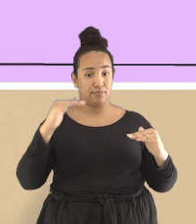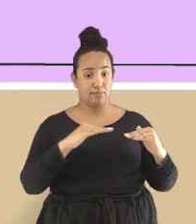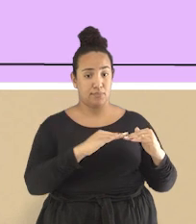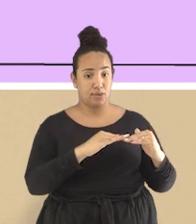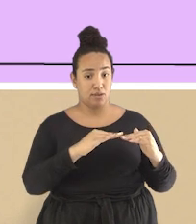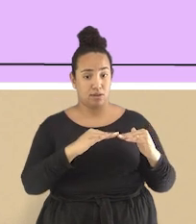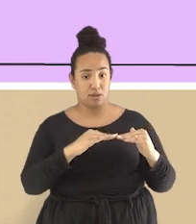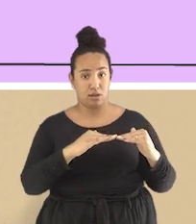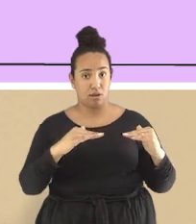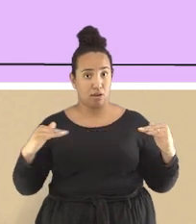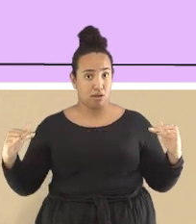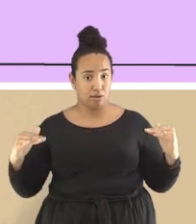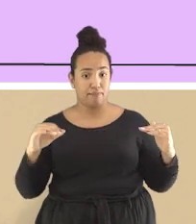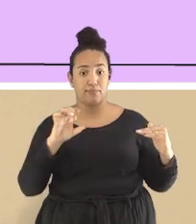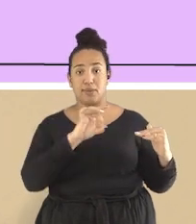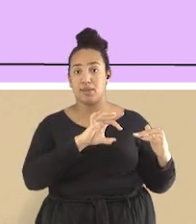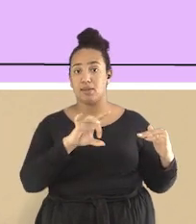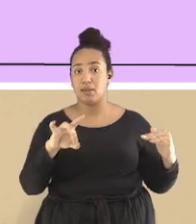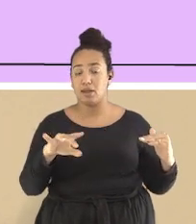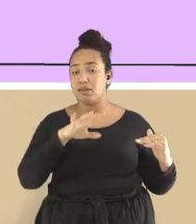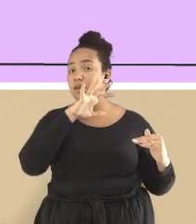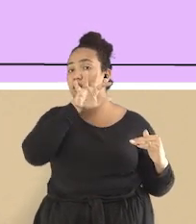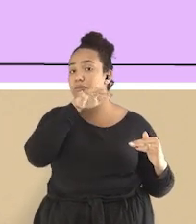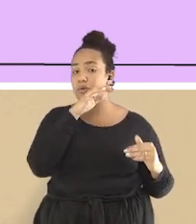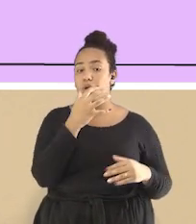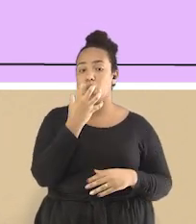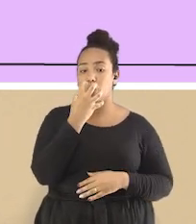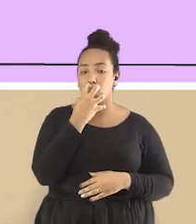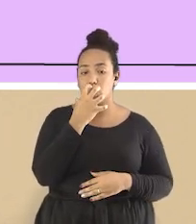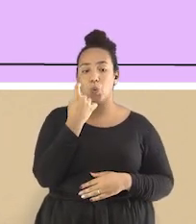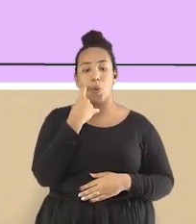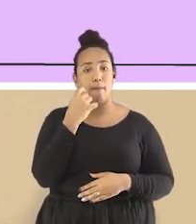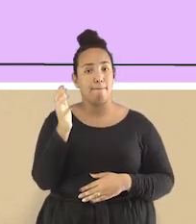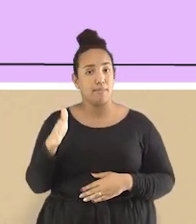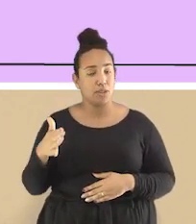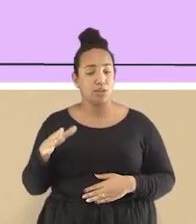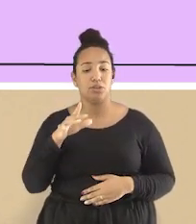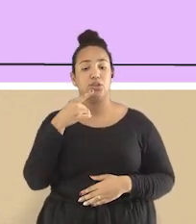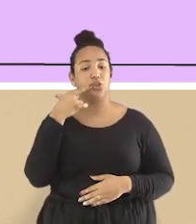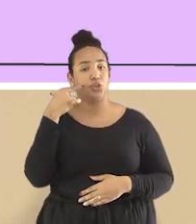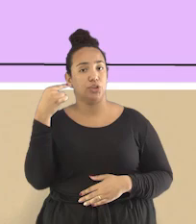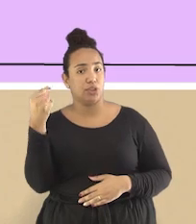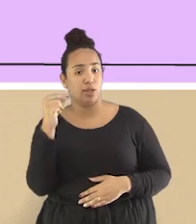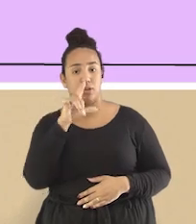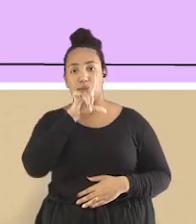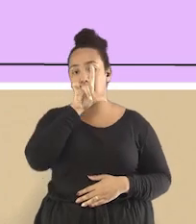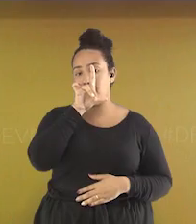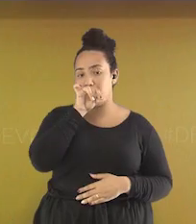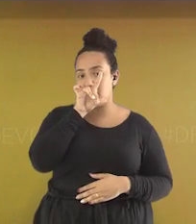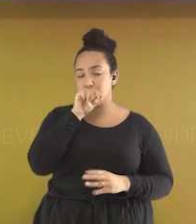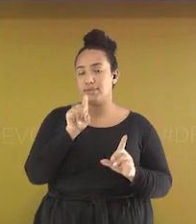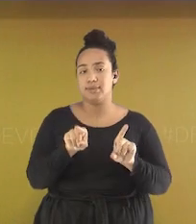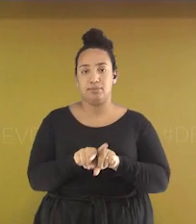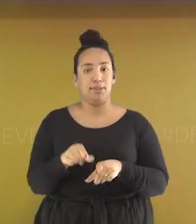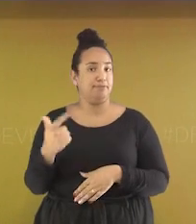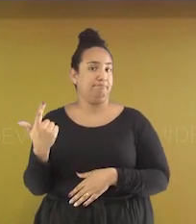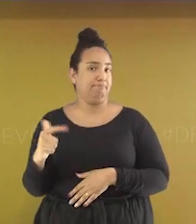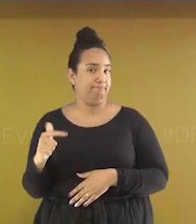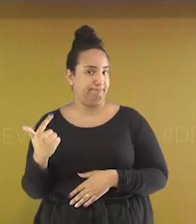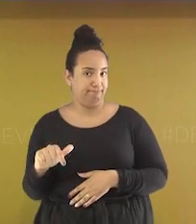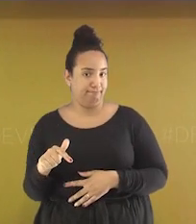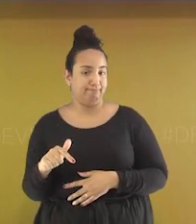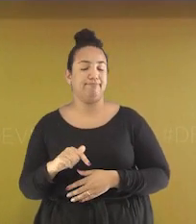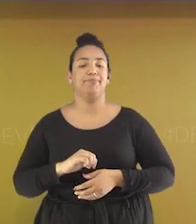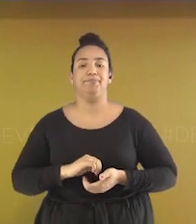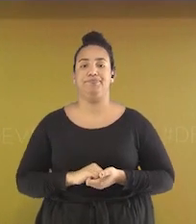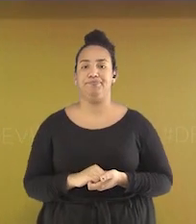de cada animal. Colocaremos cachorro, peixe, gato, pássaro e não tem, já que temos alguns